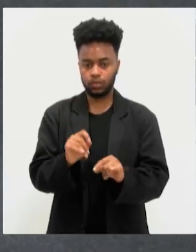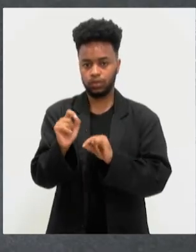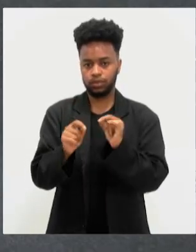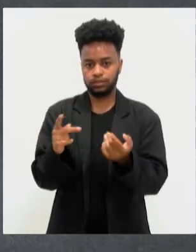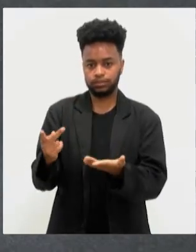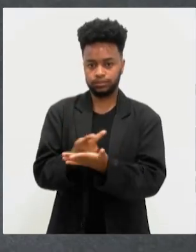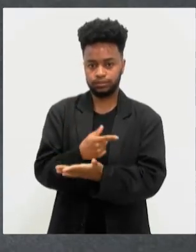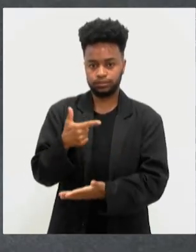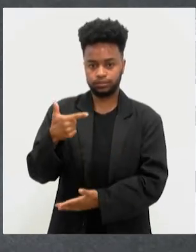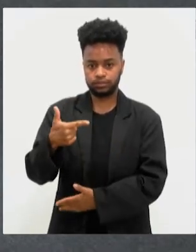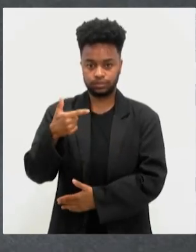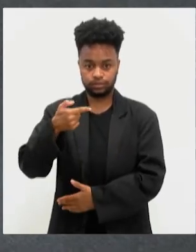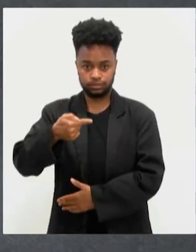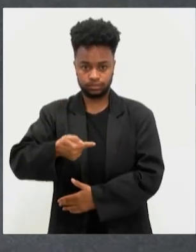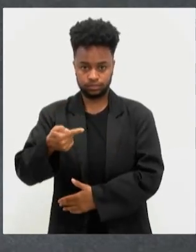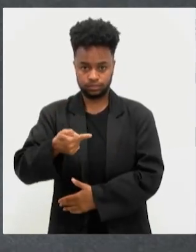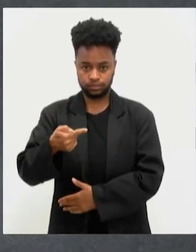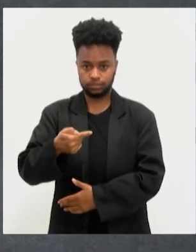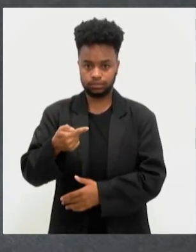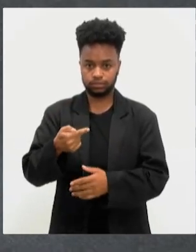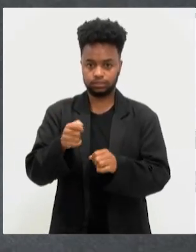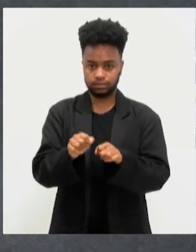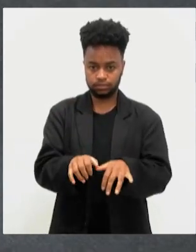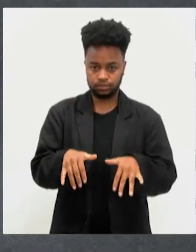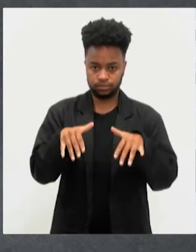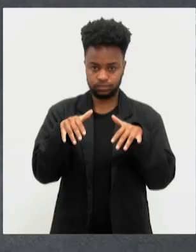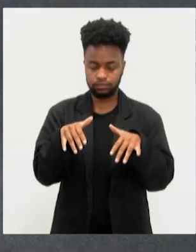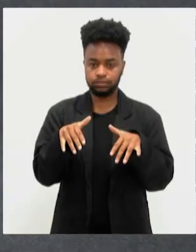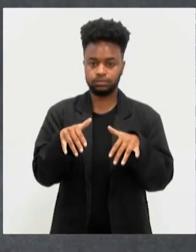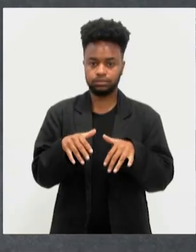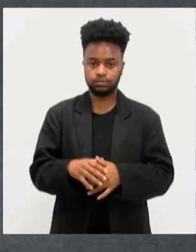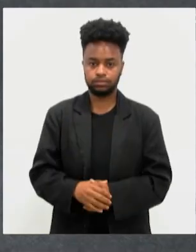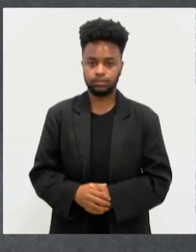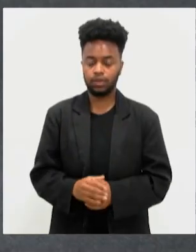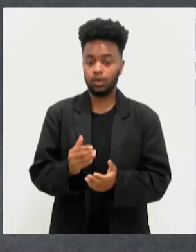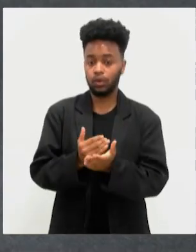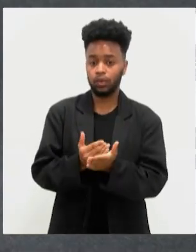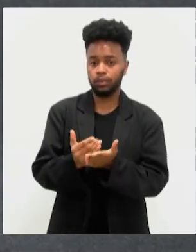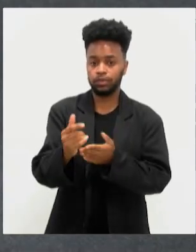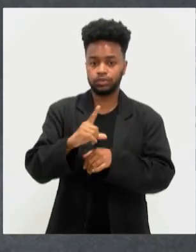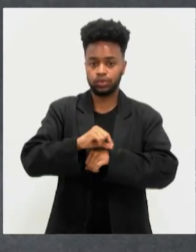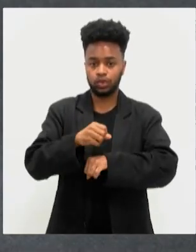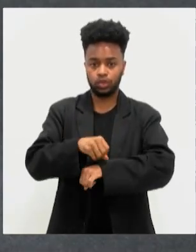na 27ª sessão ordinária, que, iniciada às